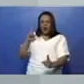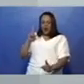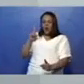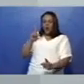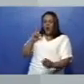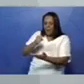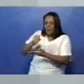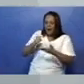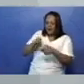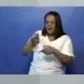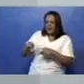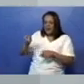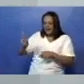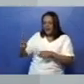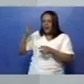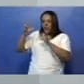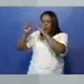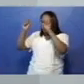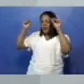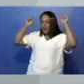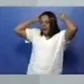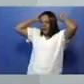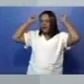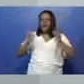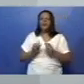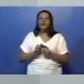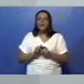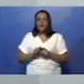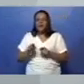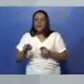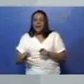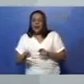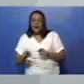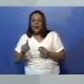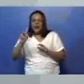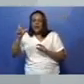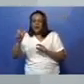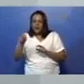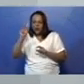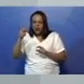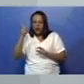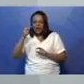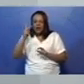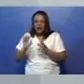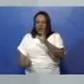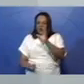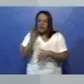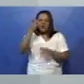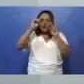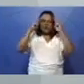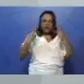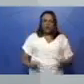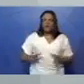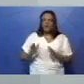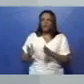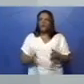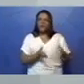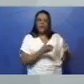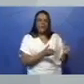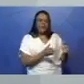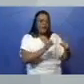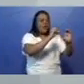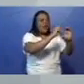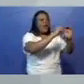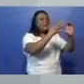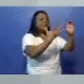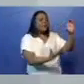de Prometeu e a criação aí dos homens. Tudo bem? Vamos lá. As características que a gente pôde constatar a